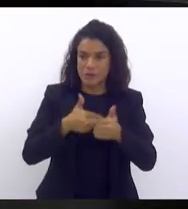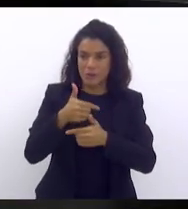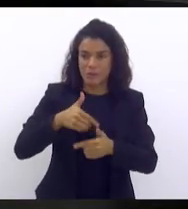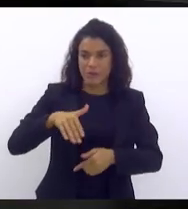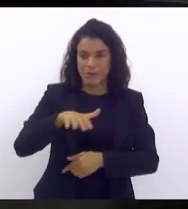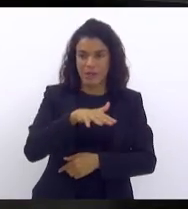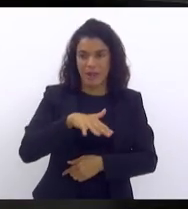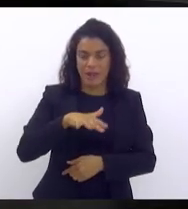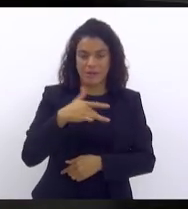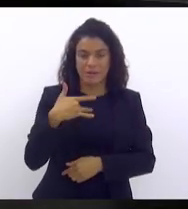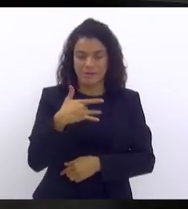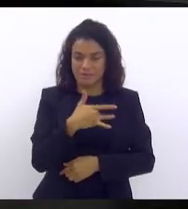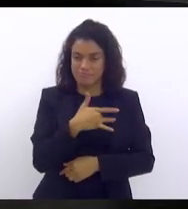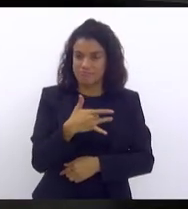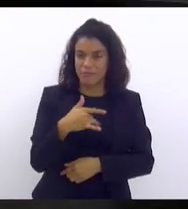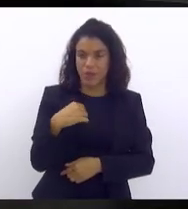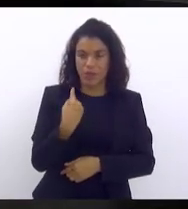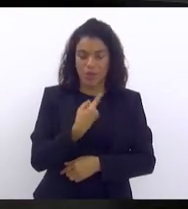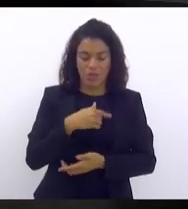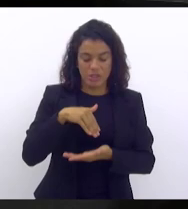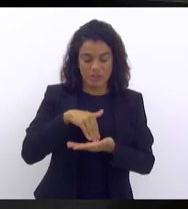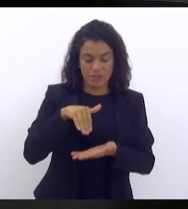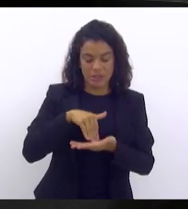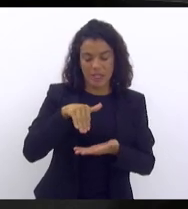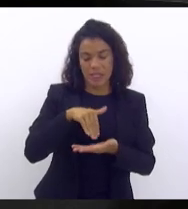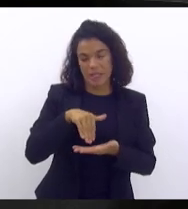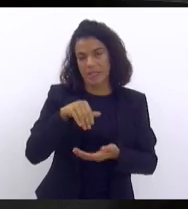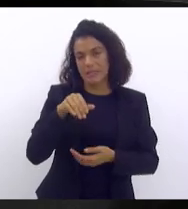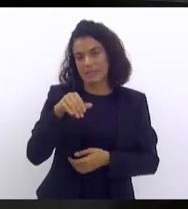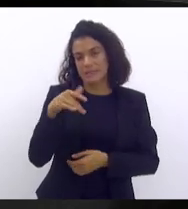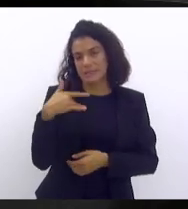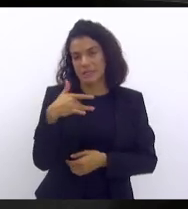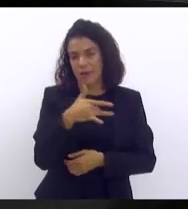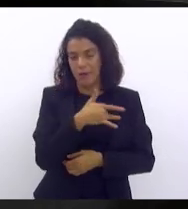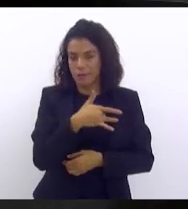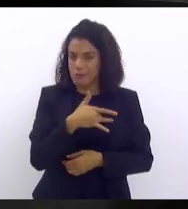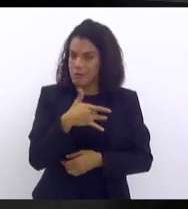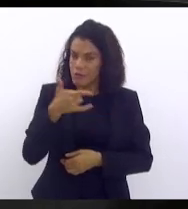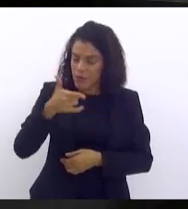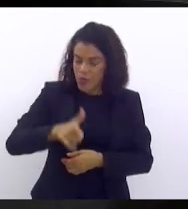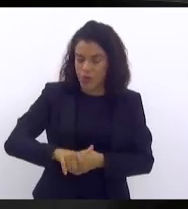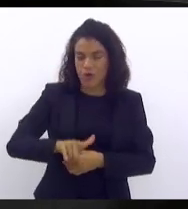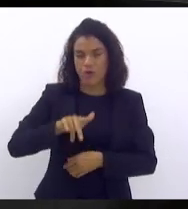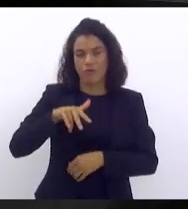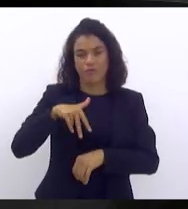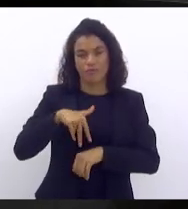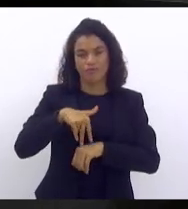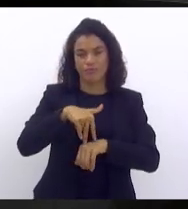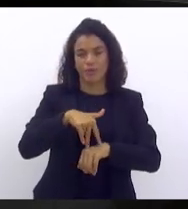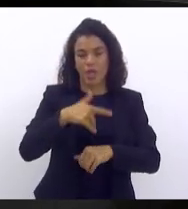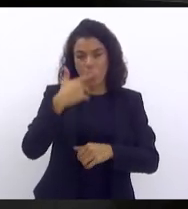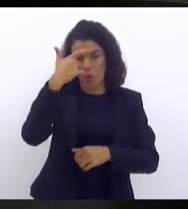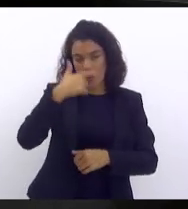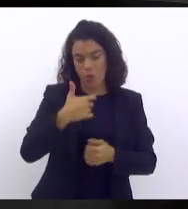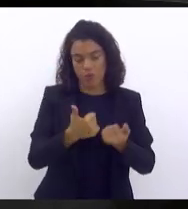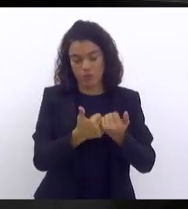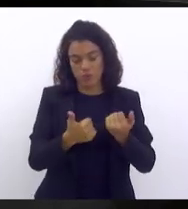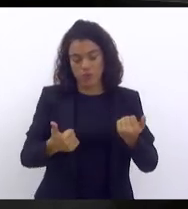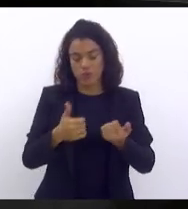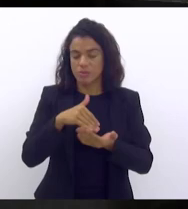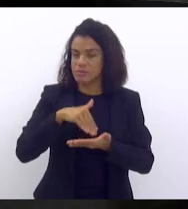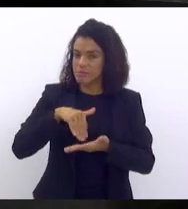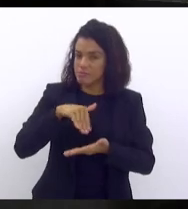porque isso é importante. Então, nós, a Secretaria de Saúde, né, reafirmamos aqui, eu reafirmo como subsecretário, o compromisso